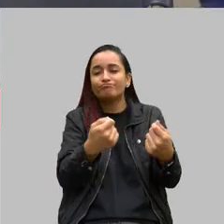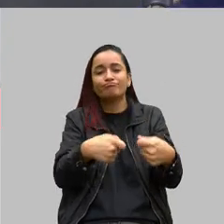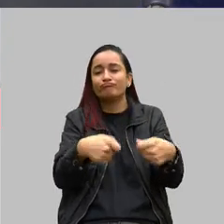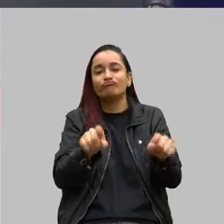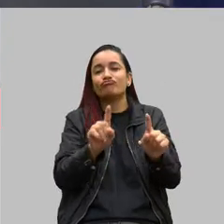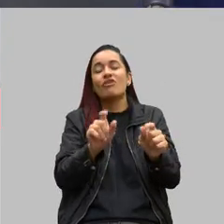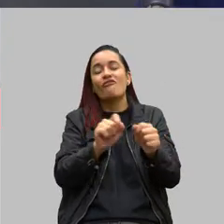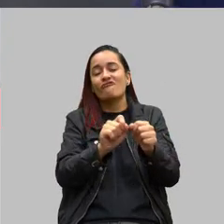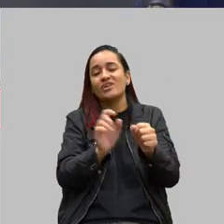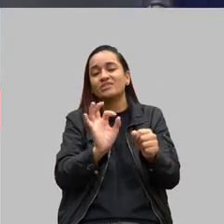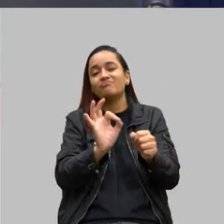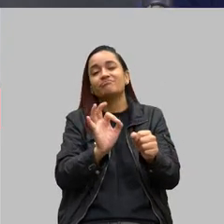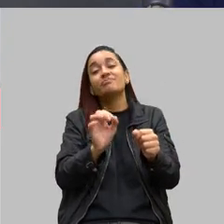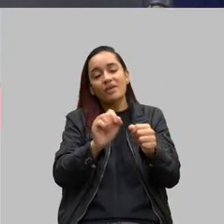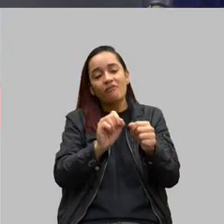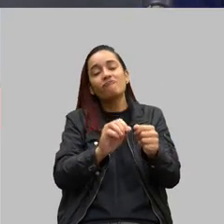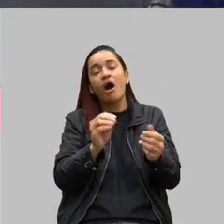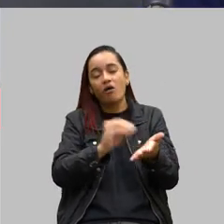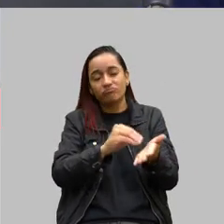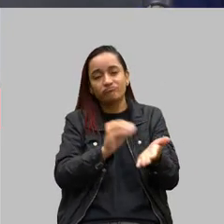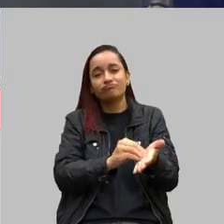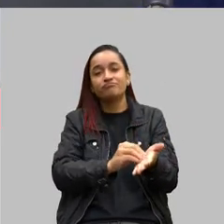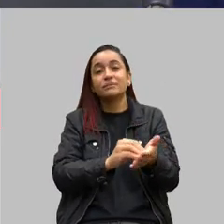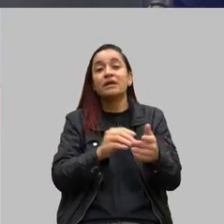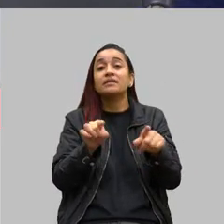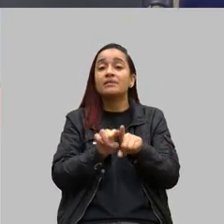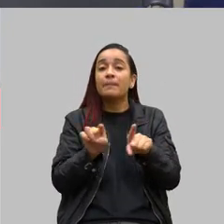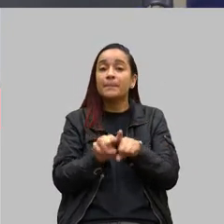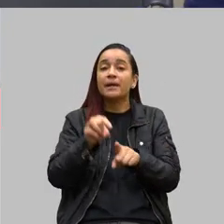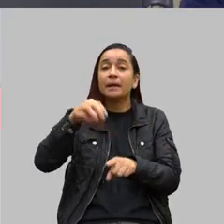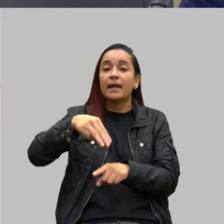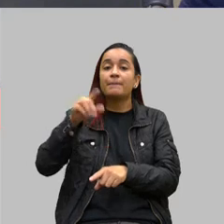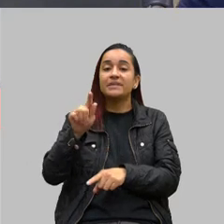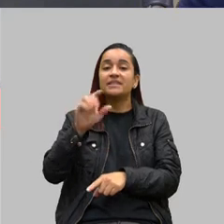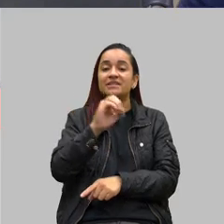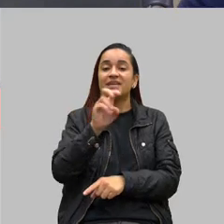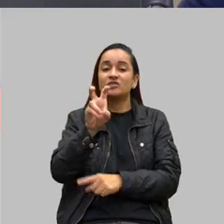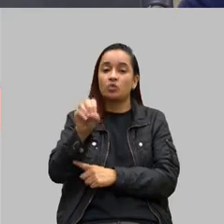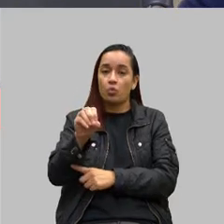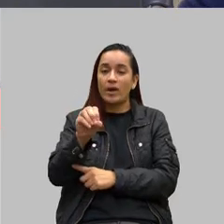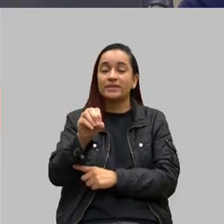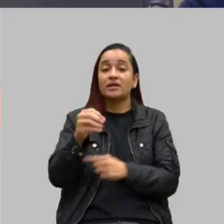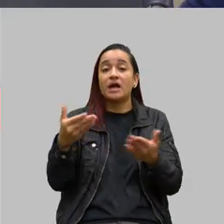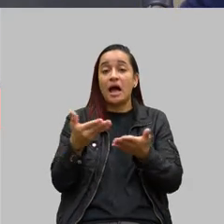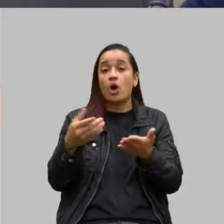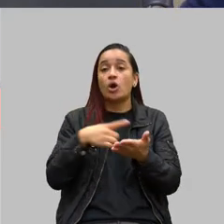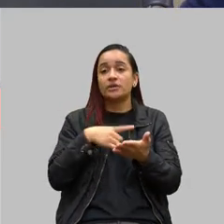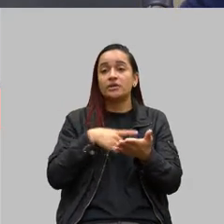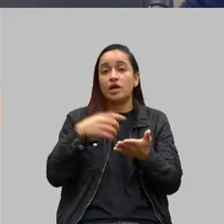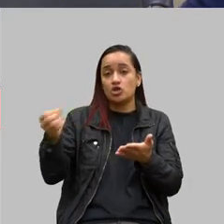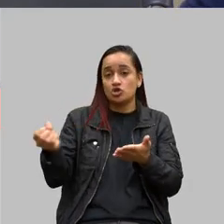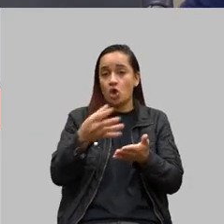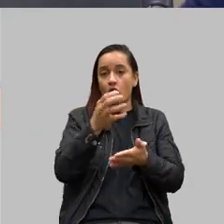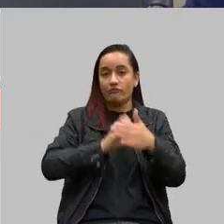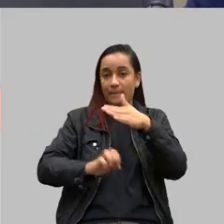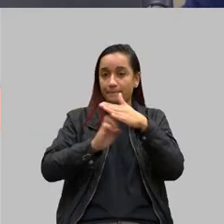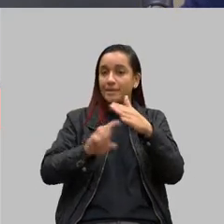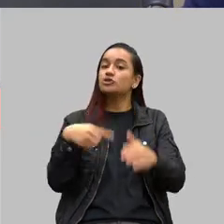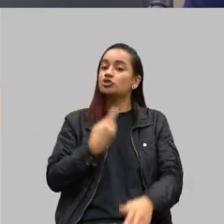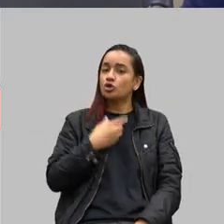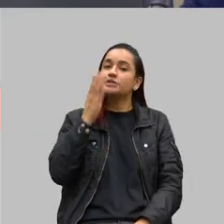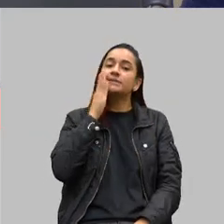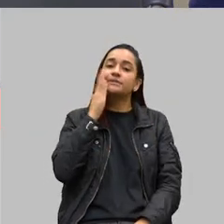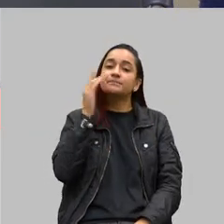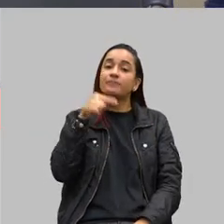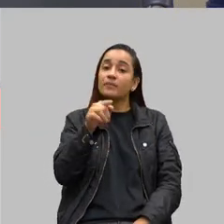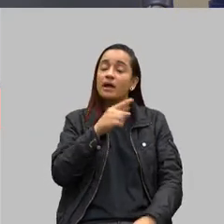a altura que precisa E aí MG 050 secretário agora assumiu uma nova empresa n essa estrada